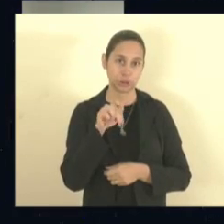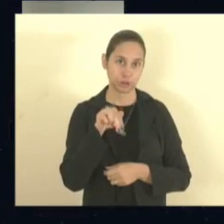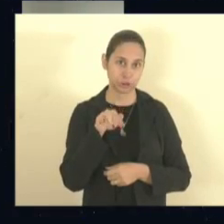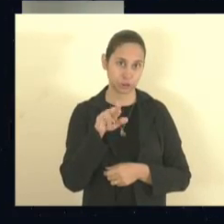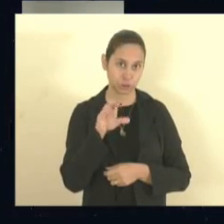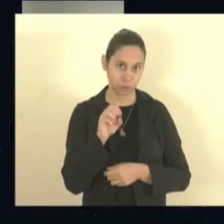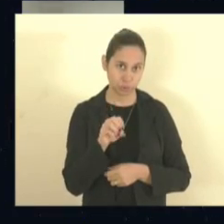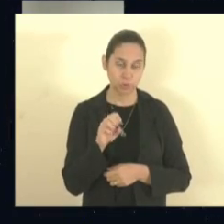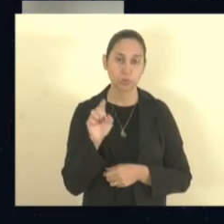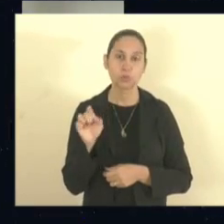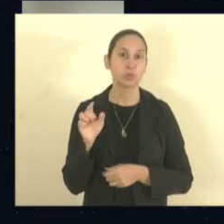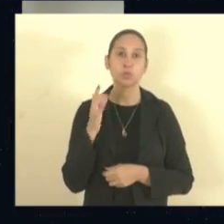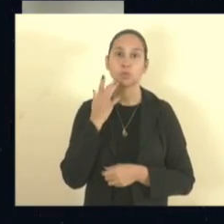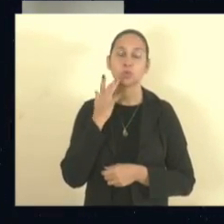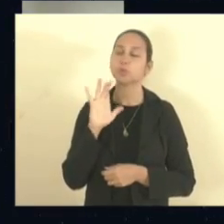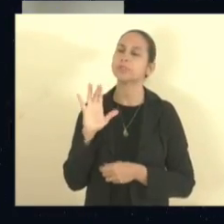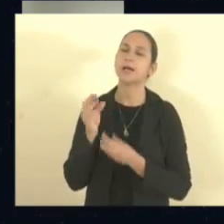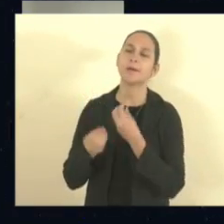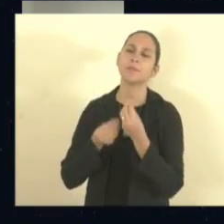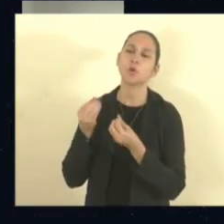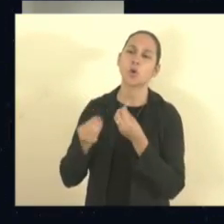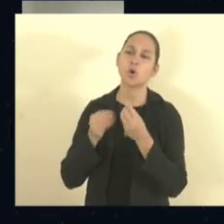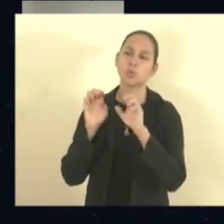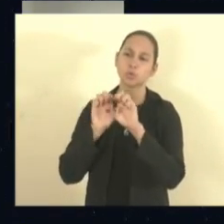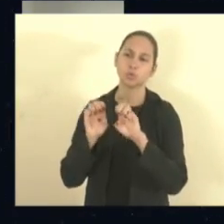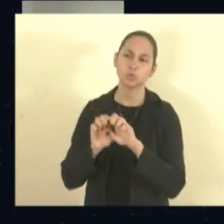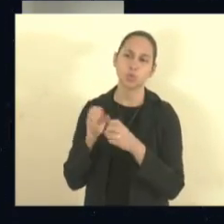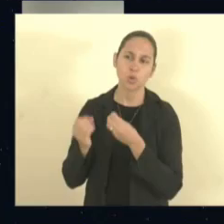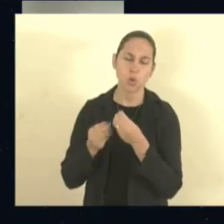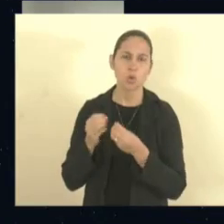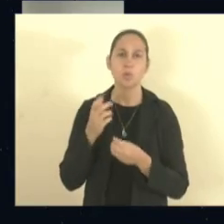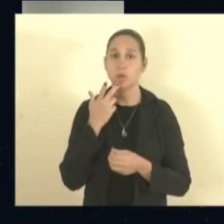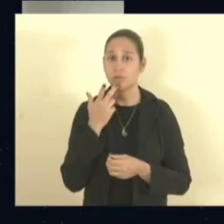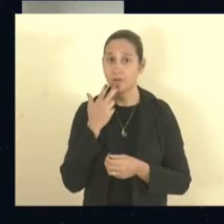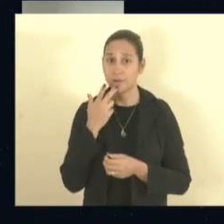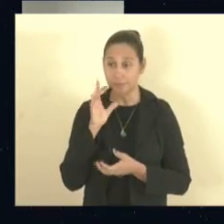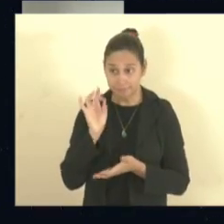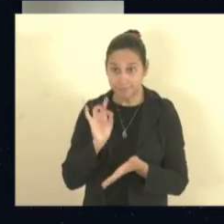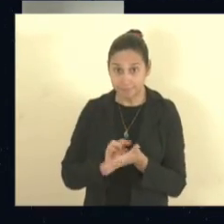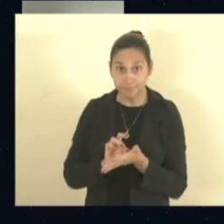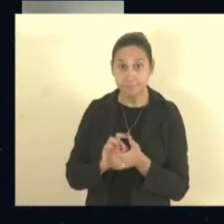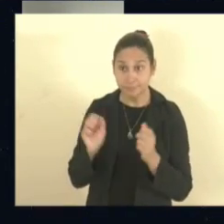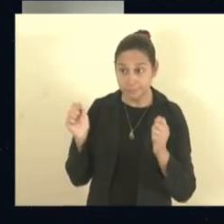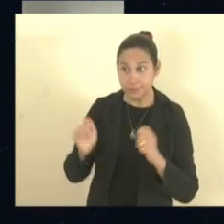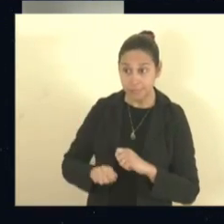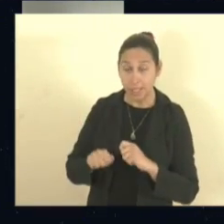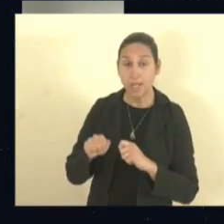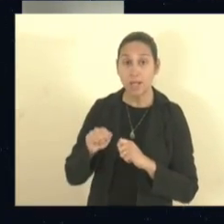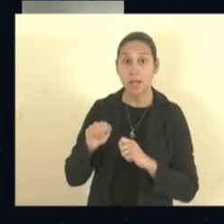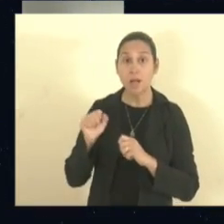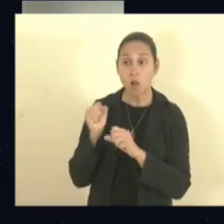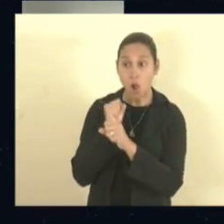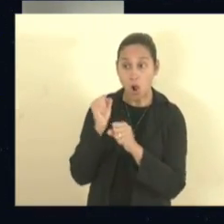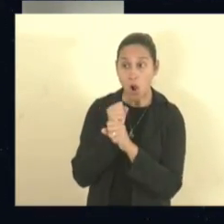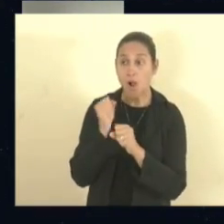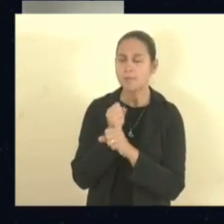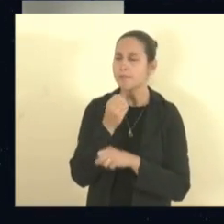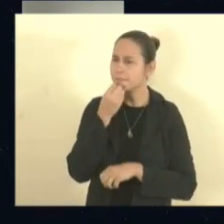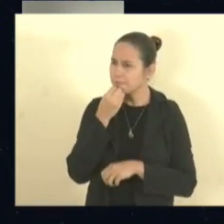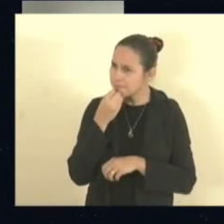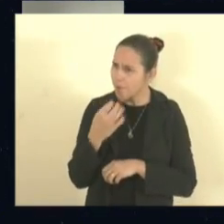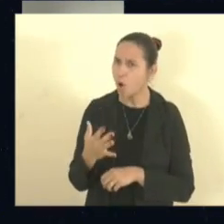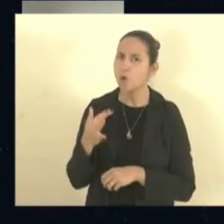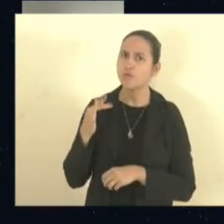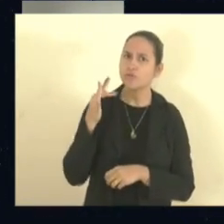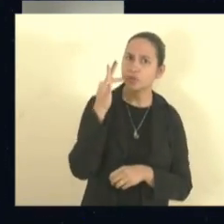sabe das consequências futuras, eu posso garantir, deputado Serginho, que as consequências são boas. As consequências é para